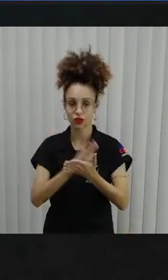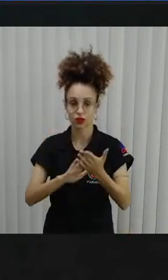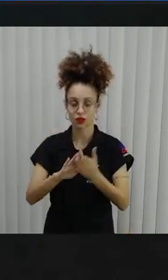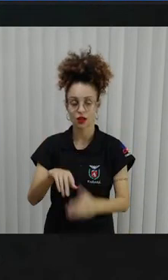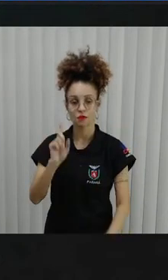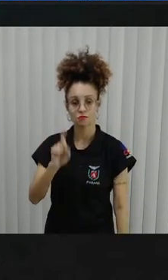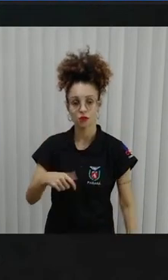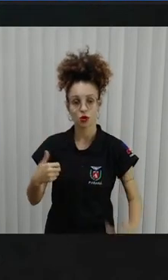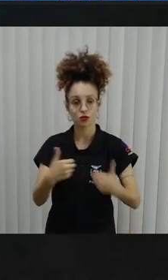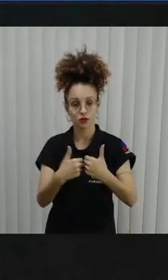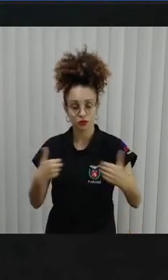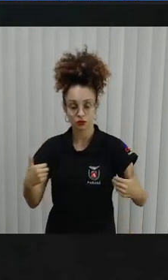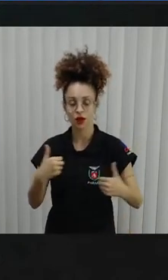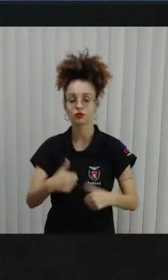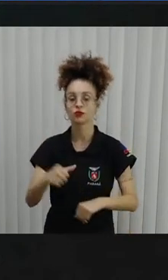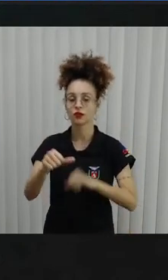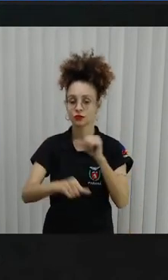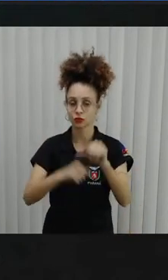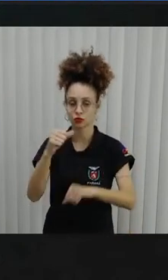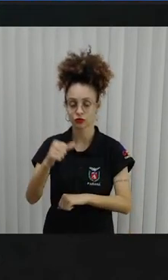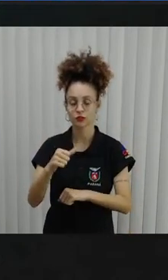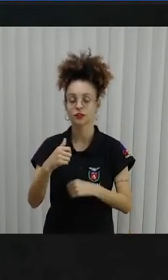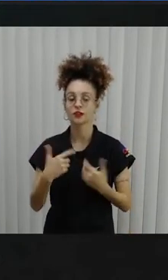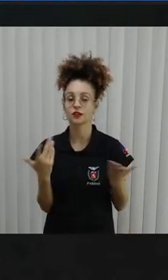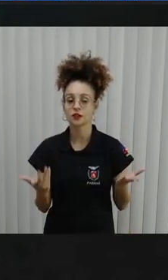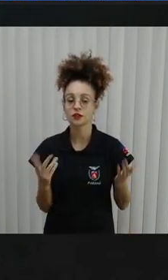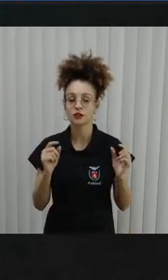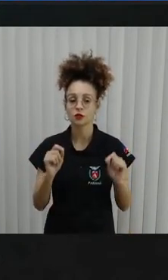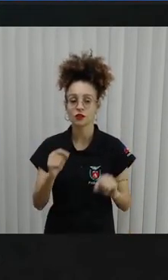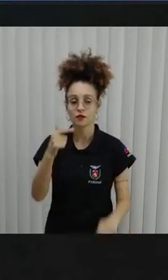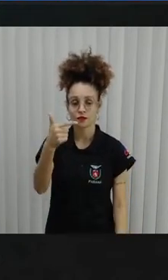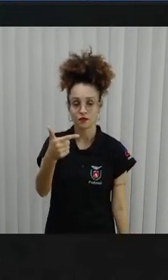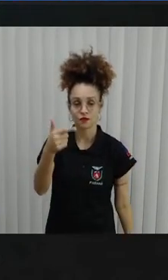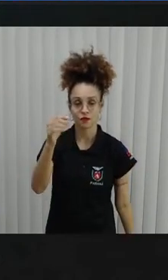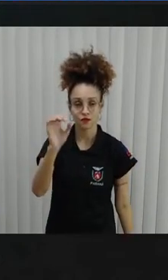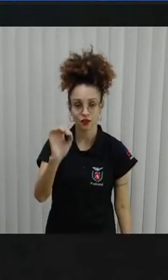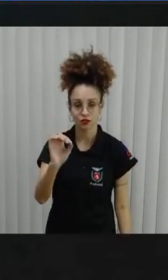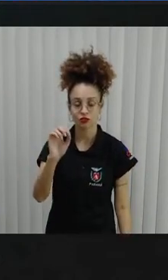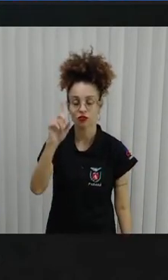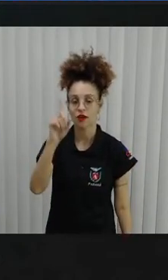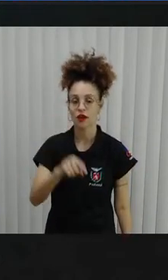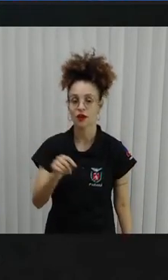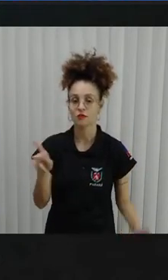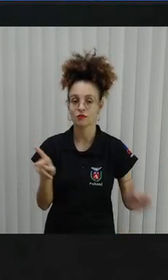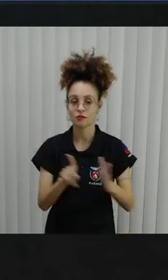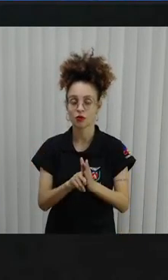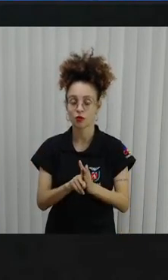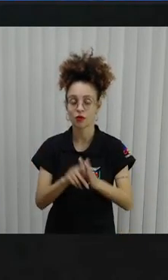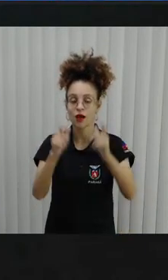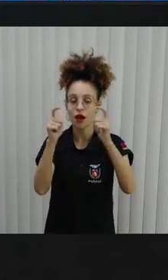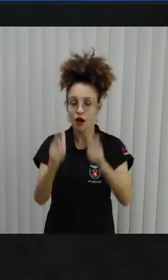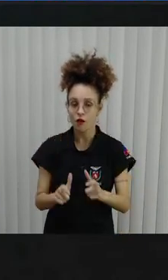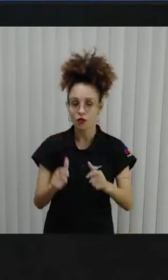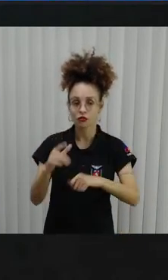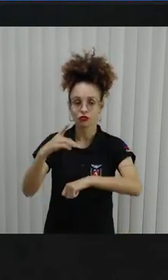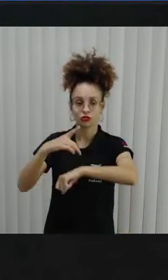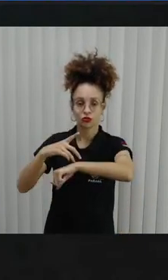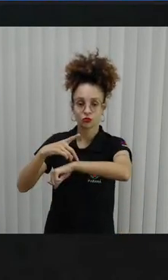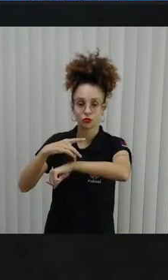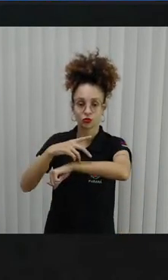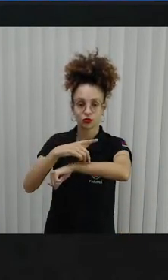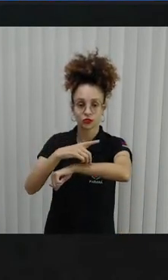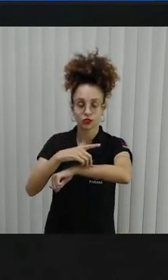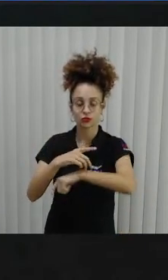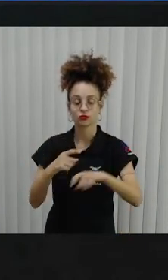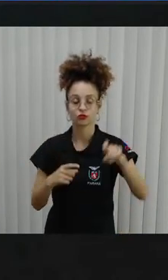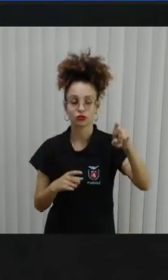para 20, mas não aconteceu nada. O que eu vou fazer? Eu vou pegar esse 20 e vou atribuir na posição do nosso Dino. Qual a posição? A posição